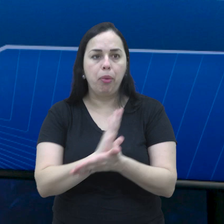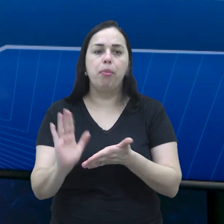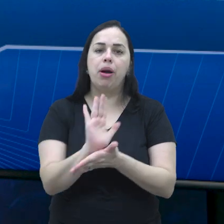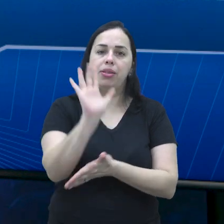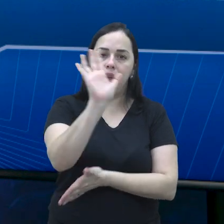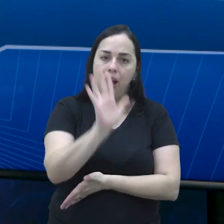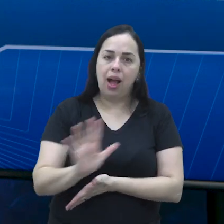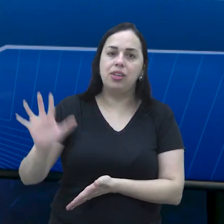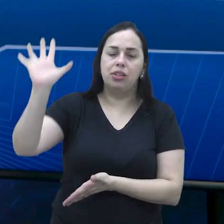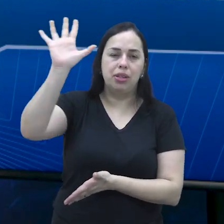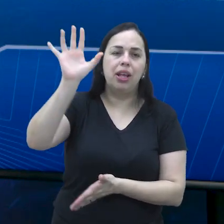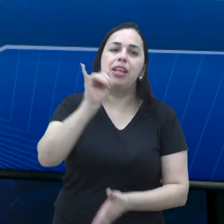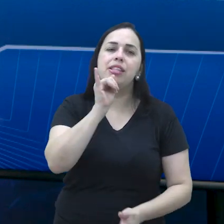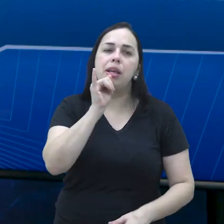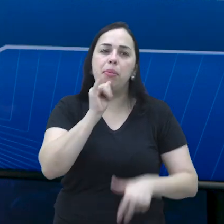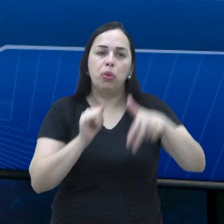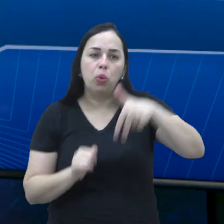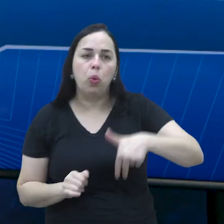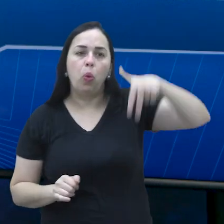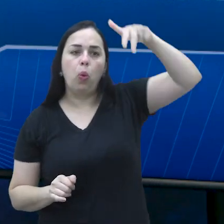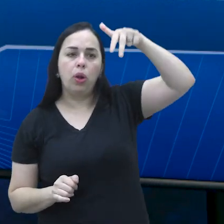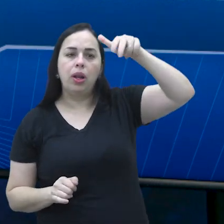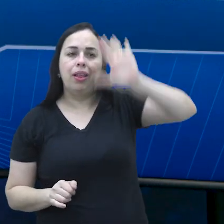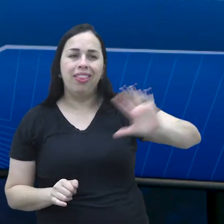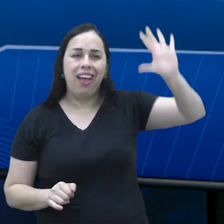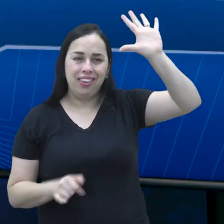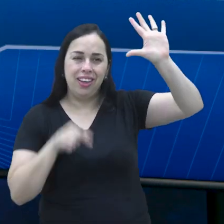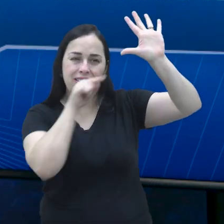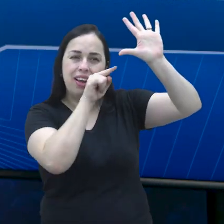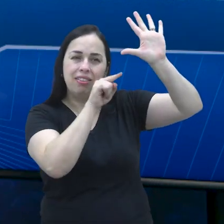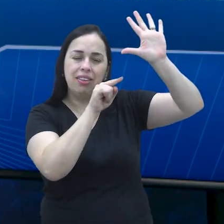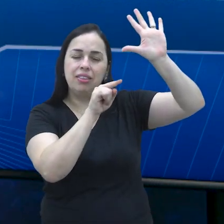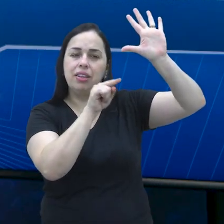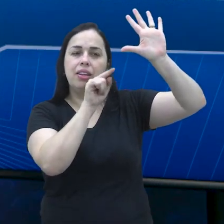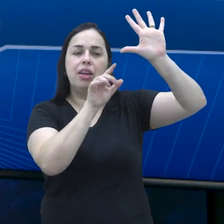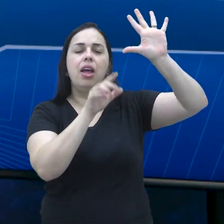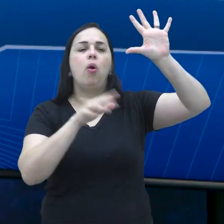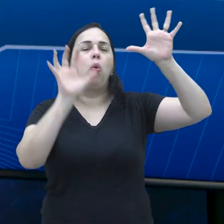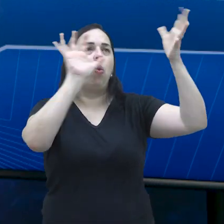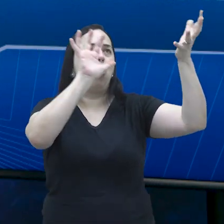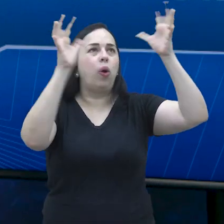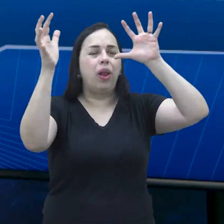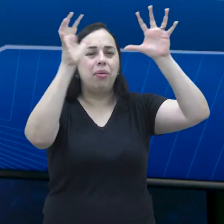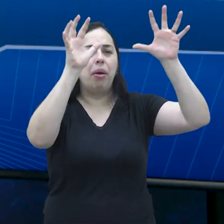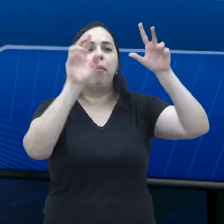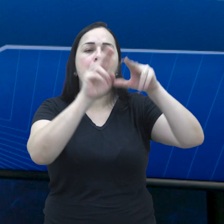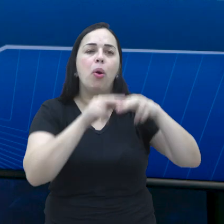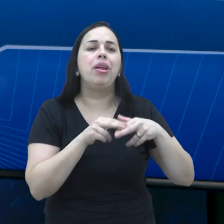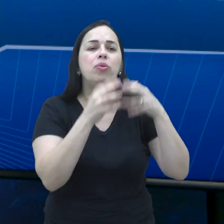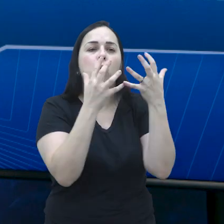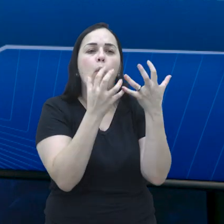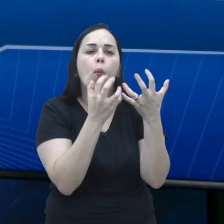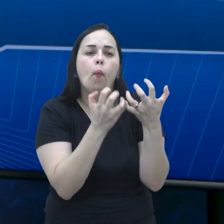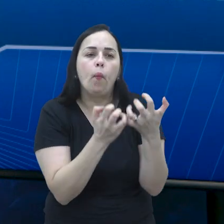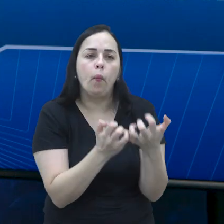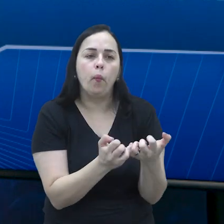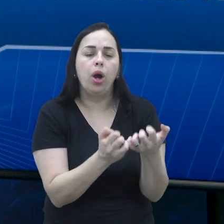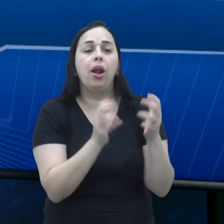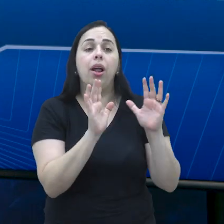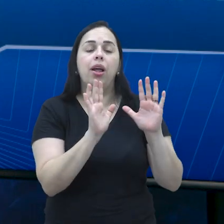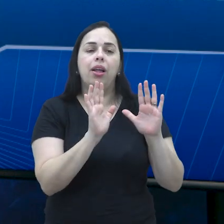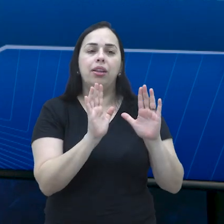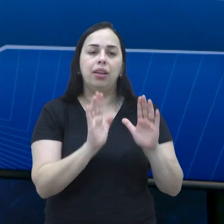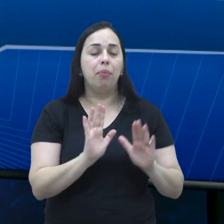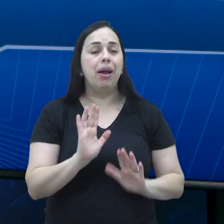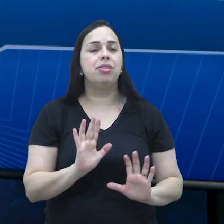e algumas determinadas regiões, como no Nordeste brasileiro, o clima é um fator que agrava ou até mesmo que faz com que a seca seja mais recorrente. Mas o que